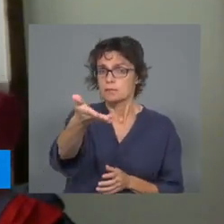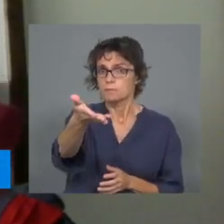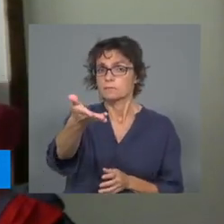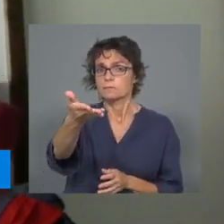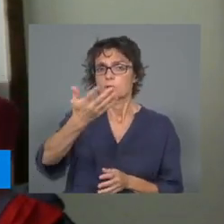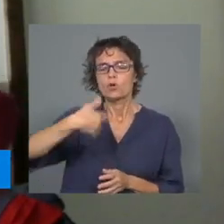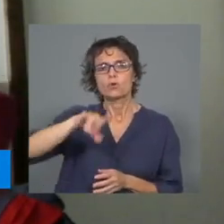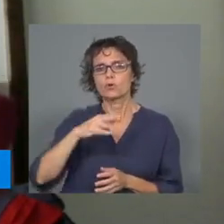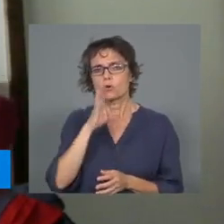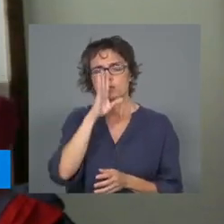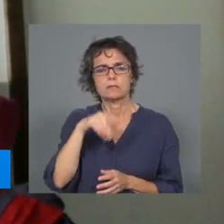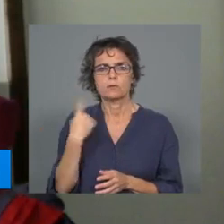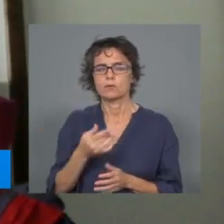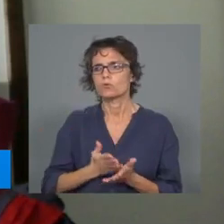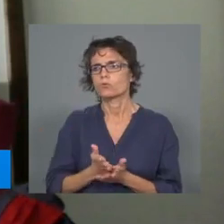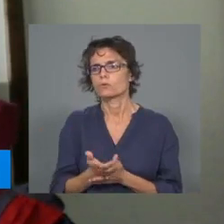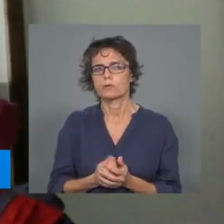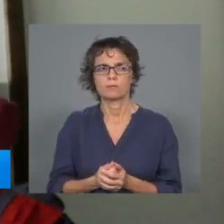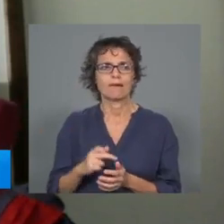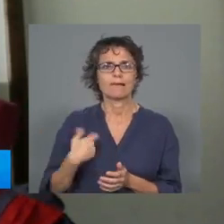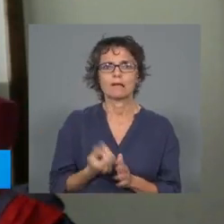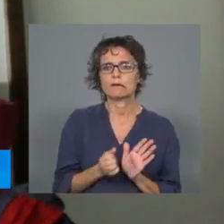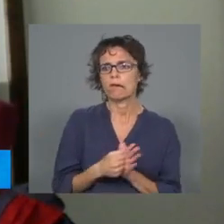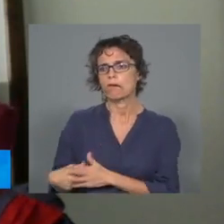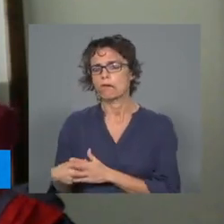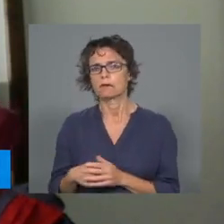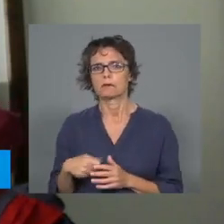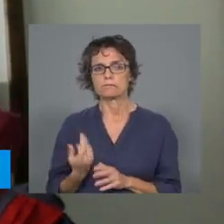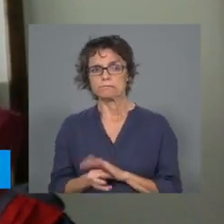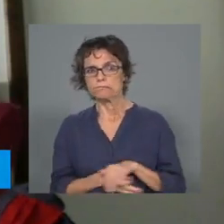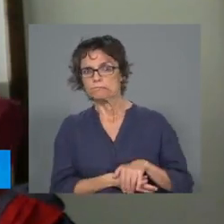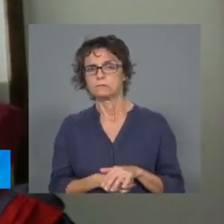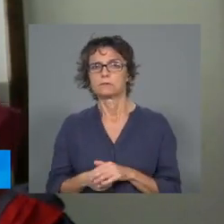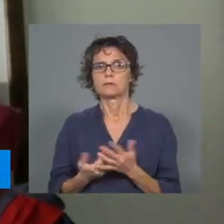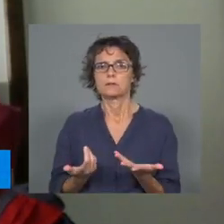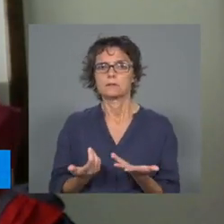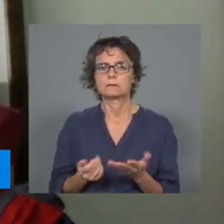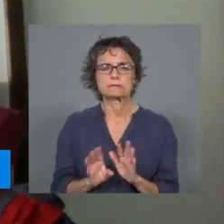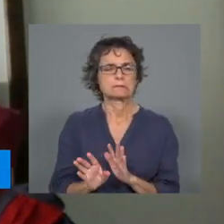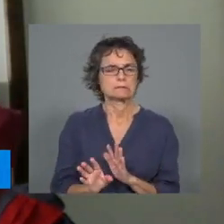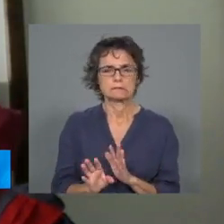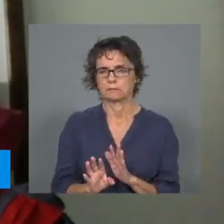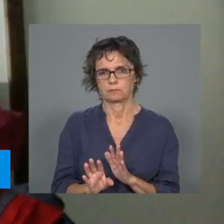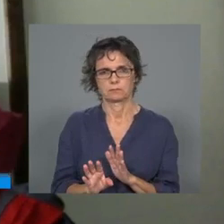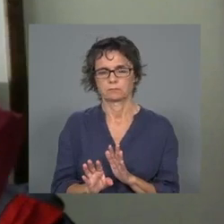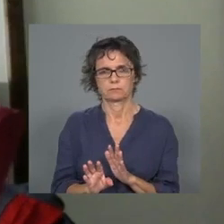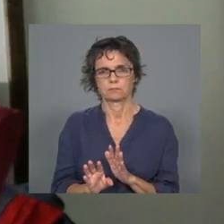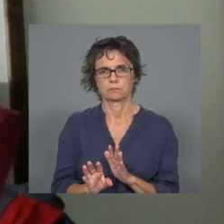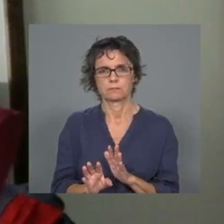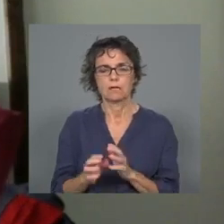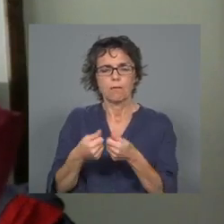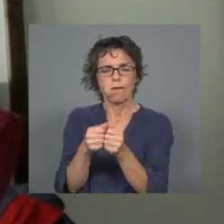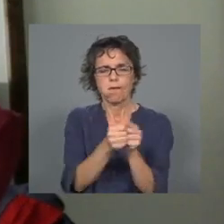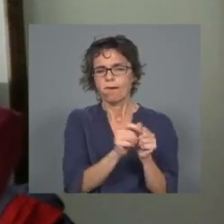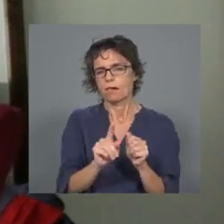subterfúgios e com esconderijos de riqueza para uns e não para outros. E, sobretudo, nós não podemos